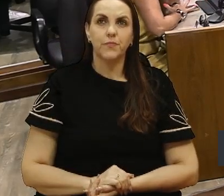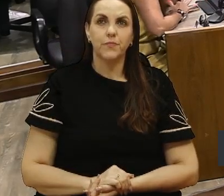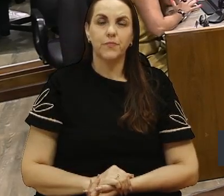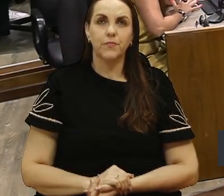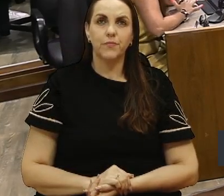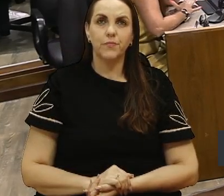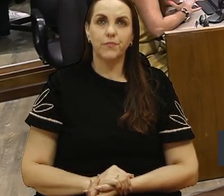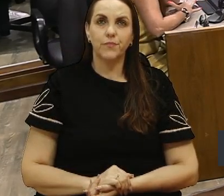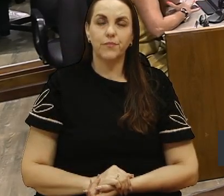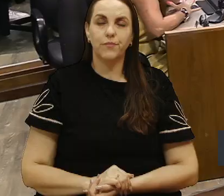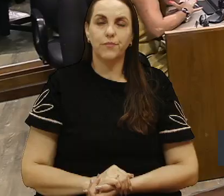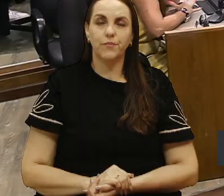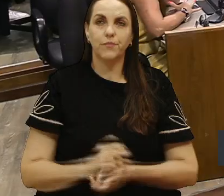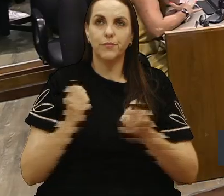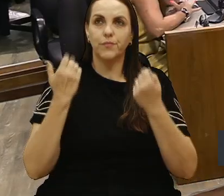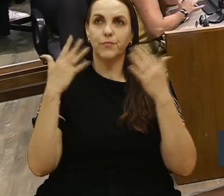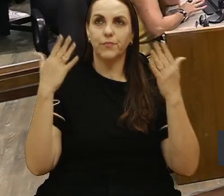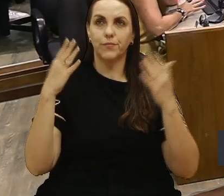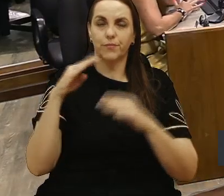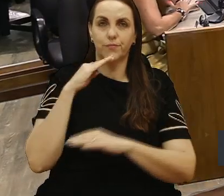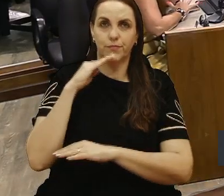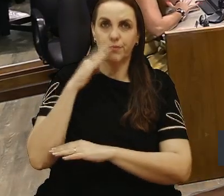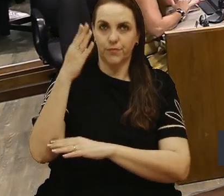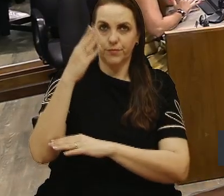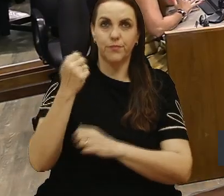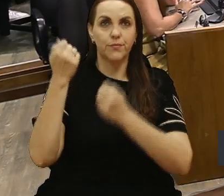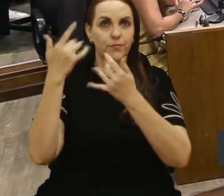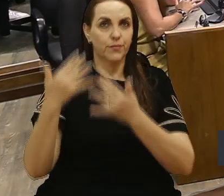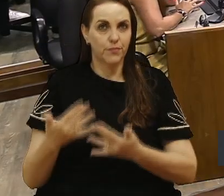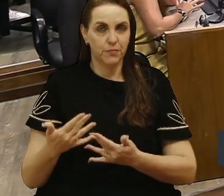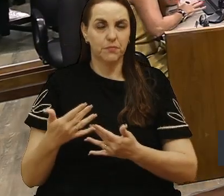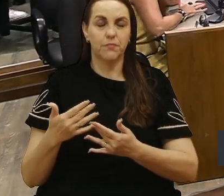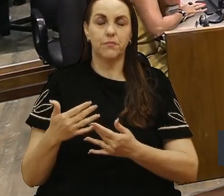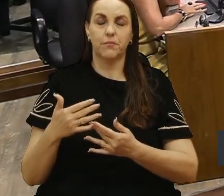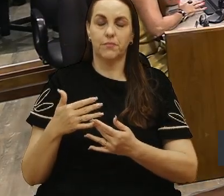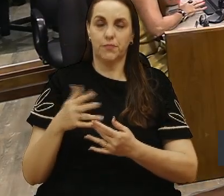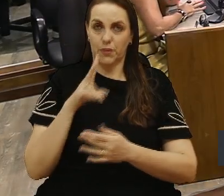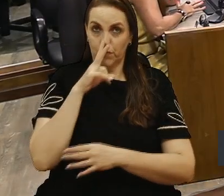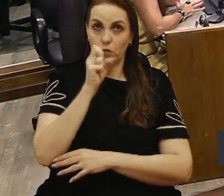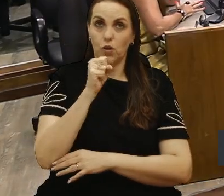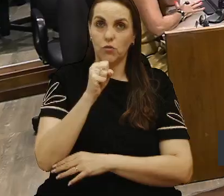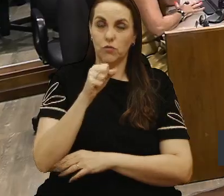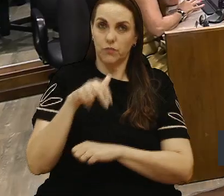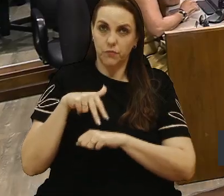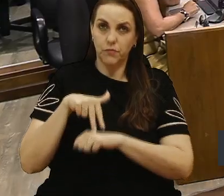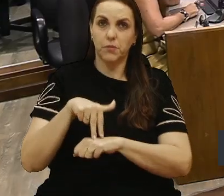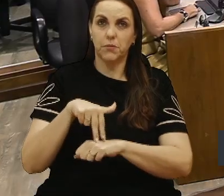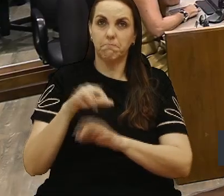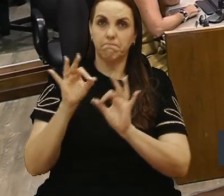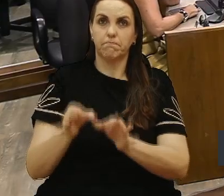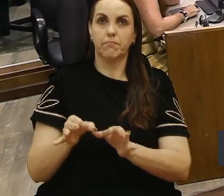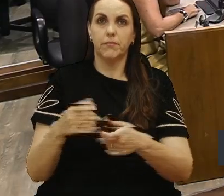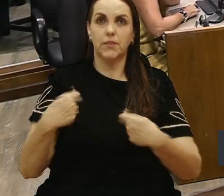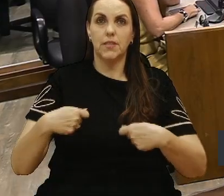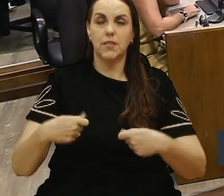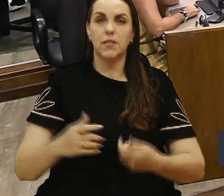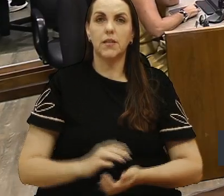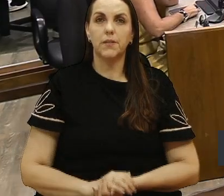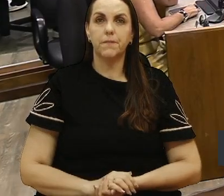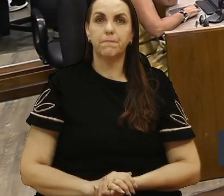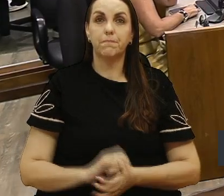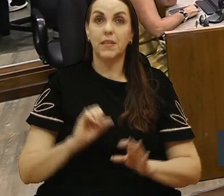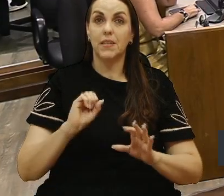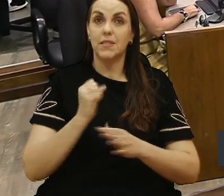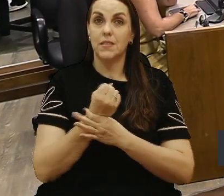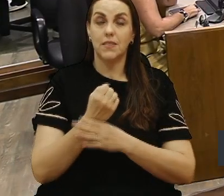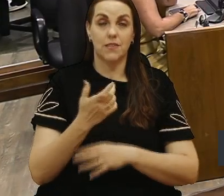Bortola, parabéns pela fala. É uma fala firme e necessária. E eu digo para o senhor, o secretário de Segurança da